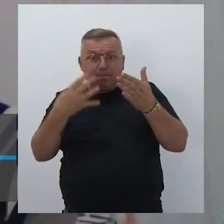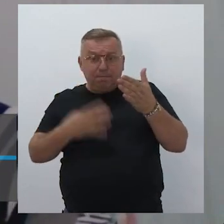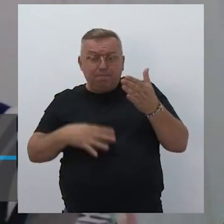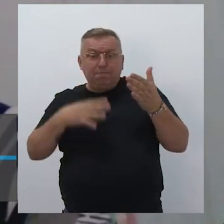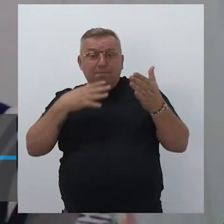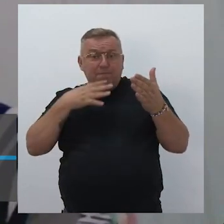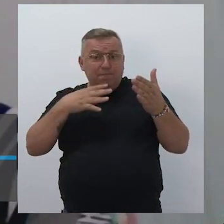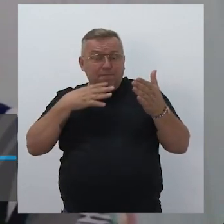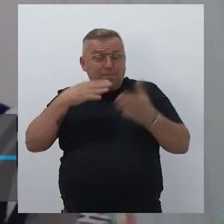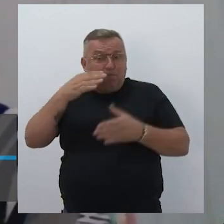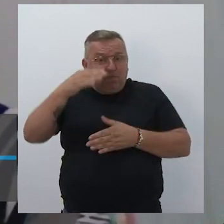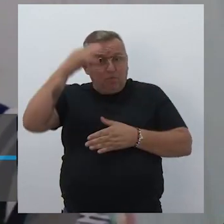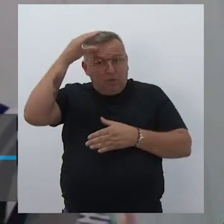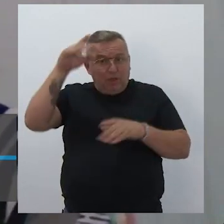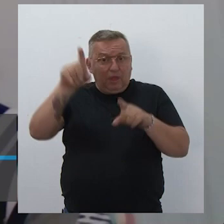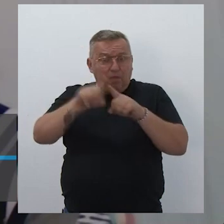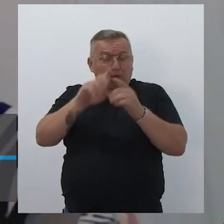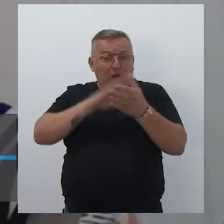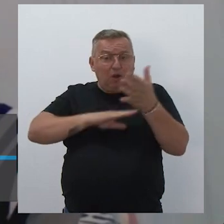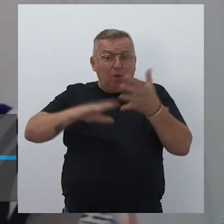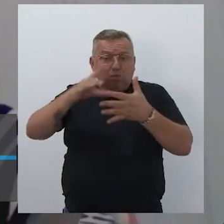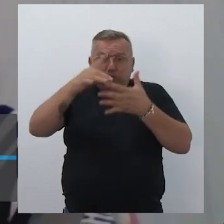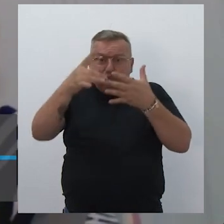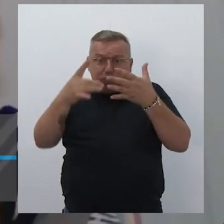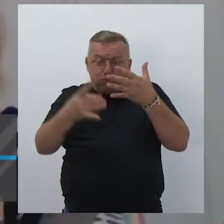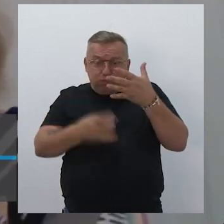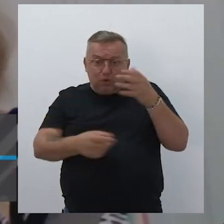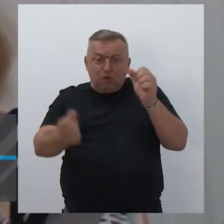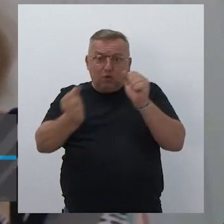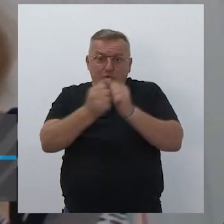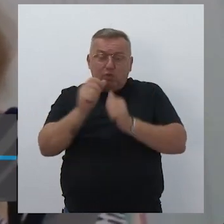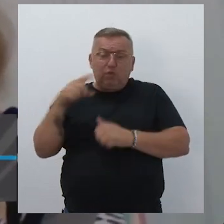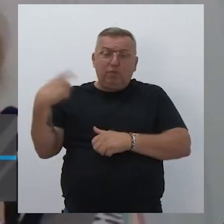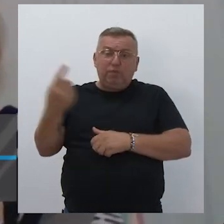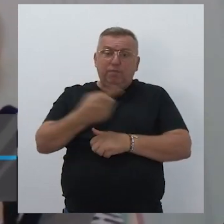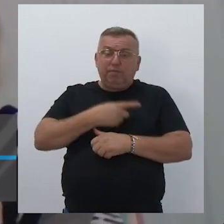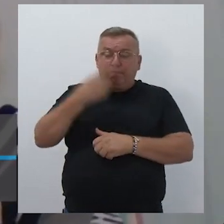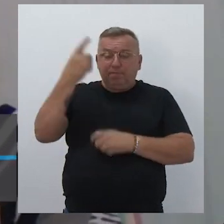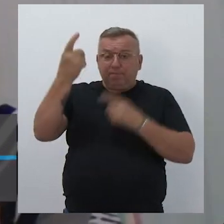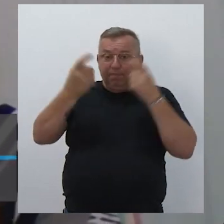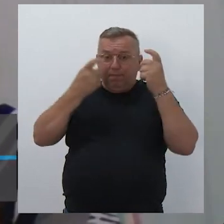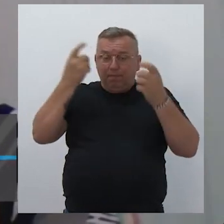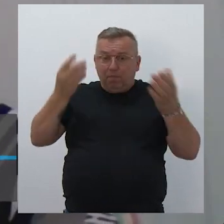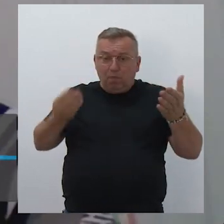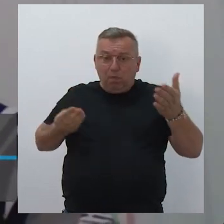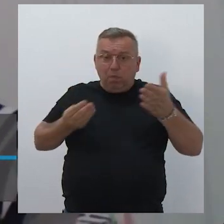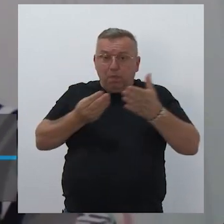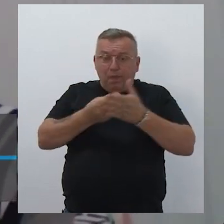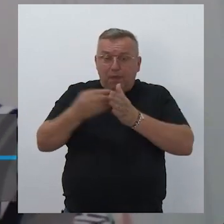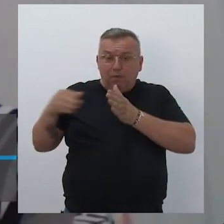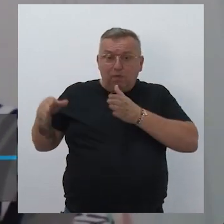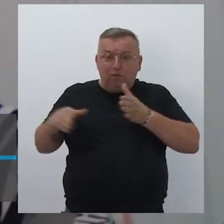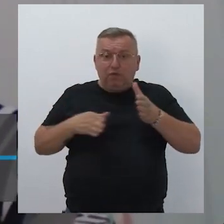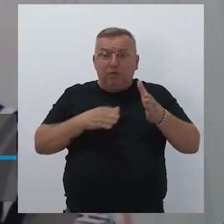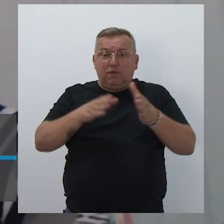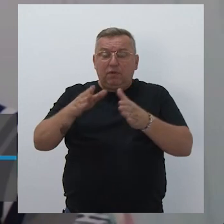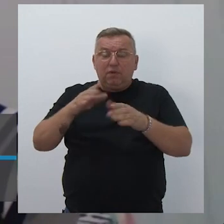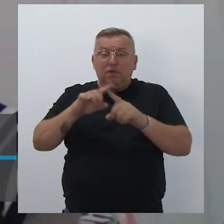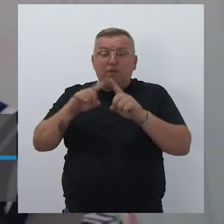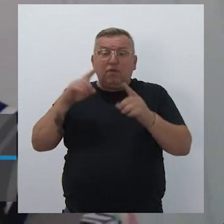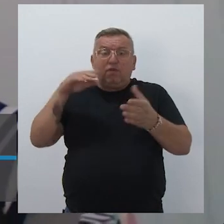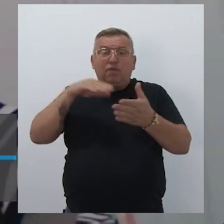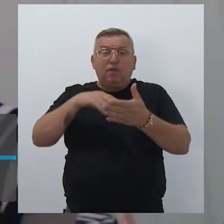conhecimento e todos os componentes que a compõem, tá? Nós vamos nos preocupar com a atribuição dos itinerários formativos só no final de